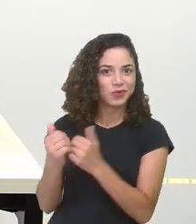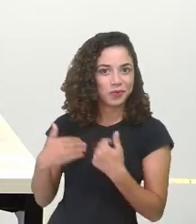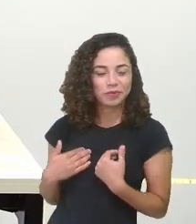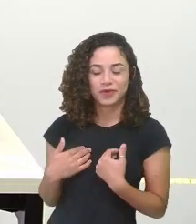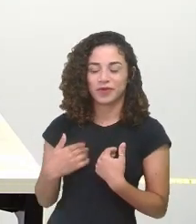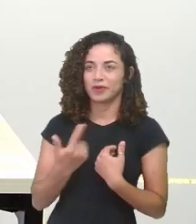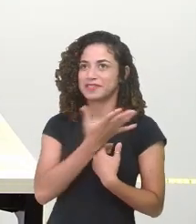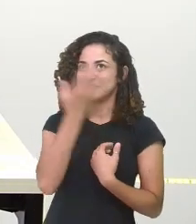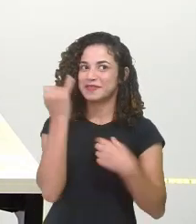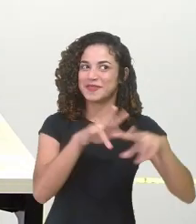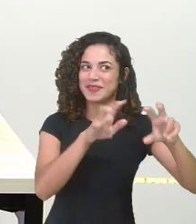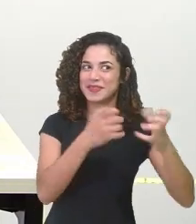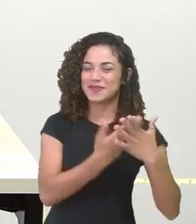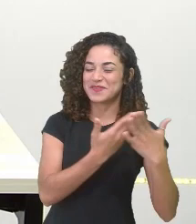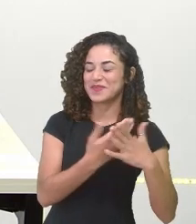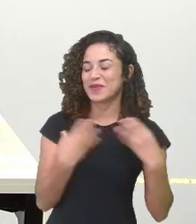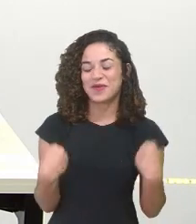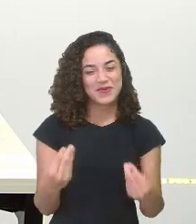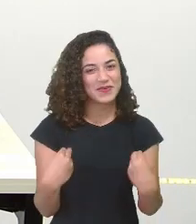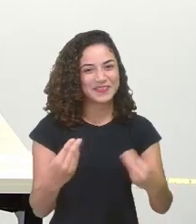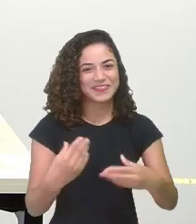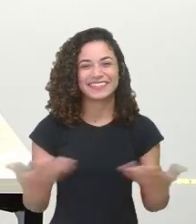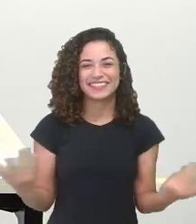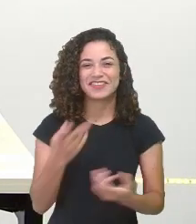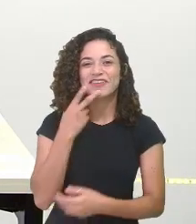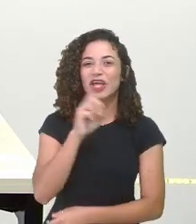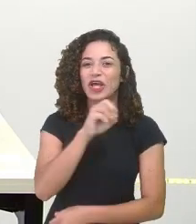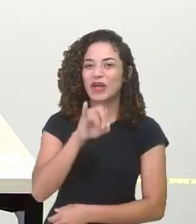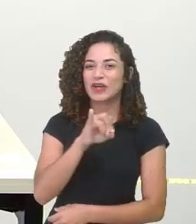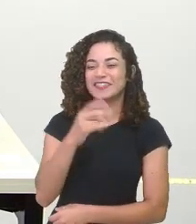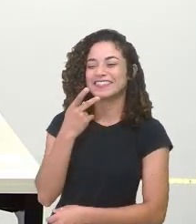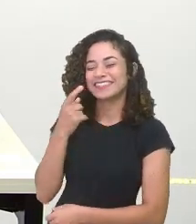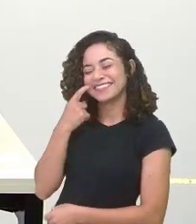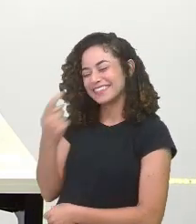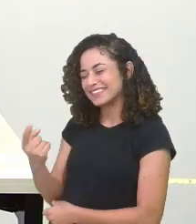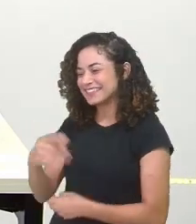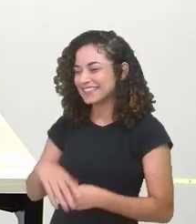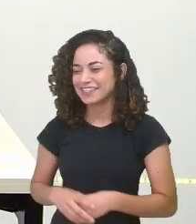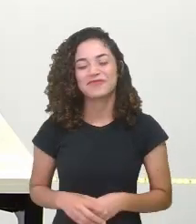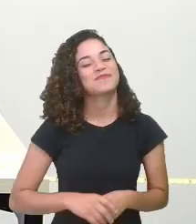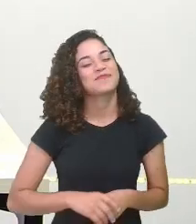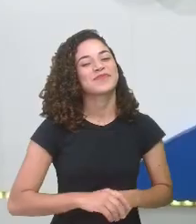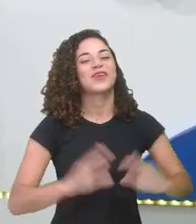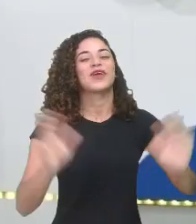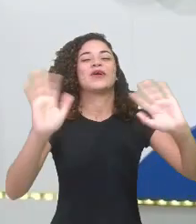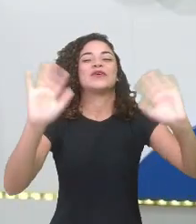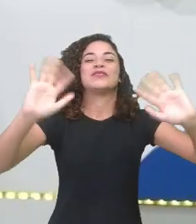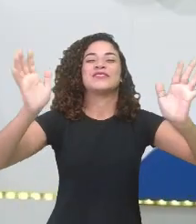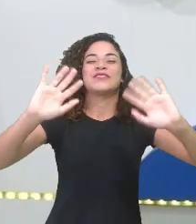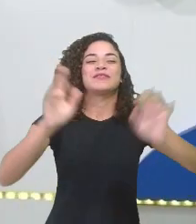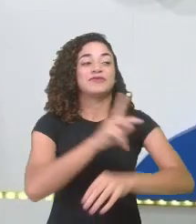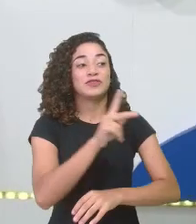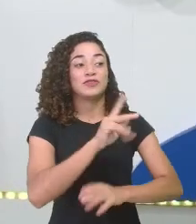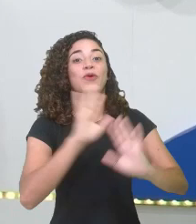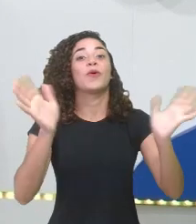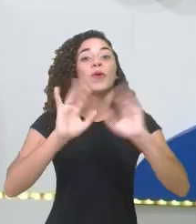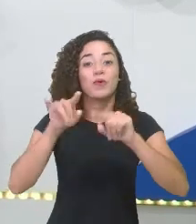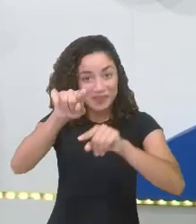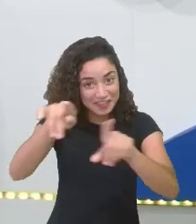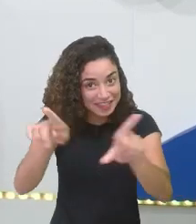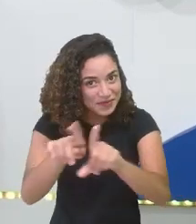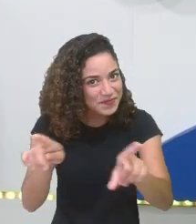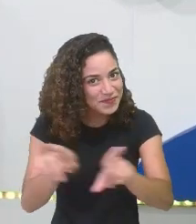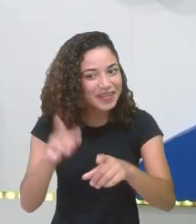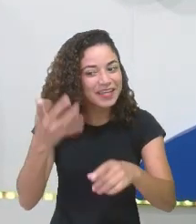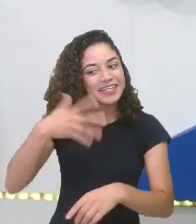me deixando esquecer o tema da aula. Vamos dar um olá para a professora Iris. Olá, professora Iris. Olá, professora Josi.